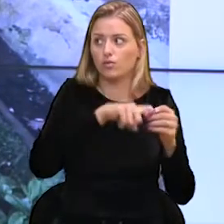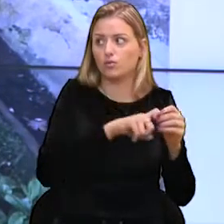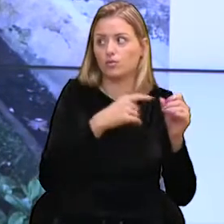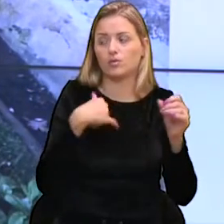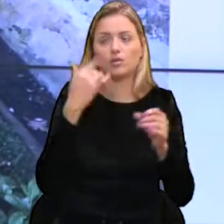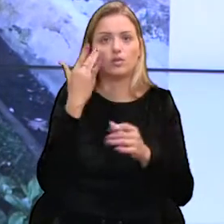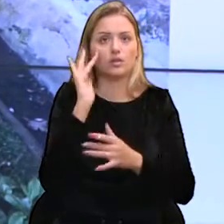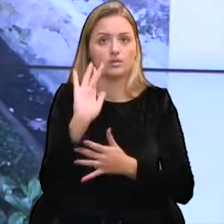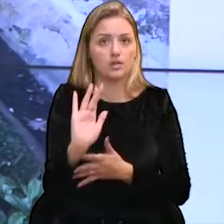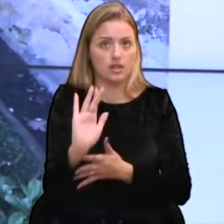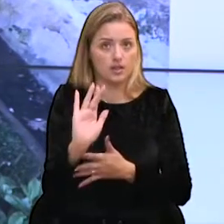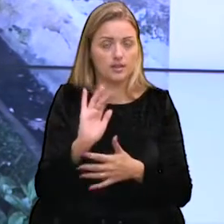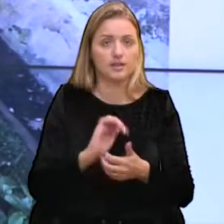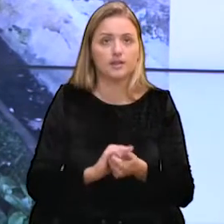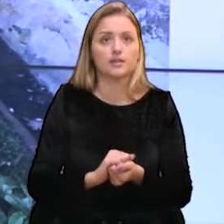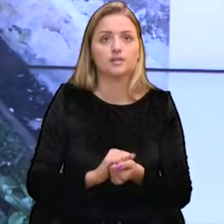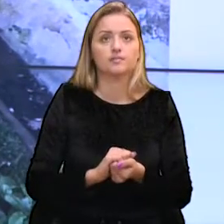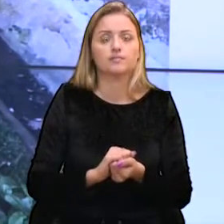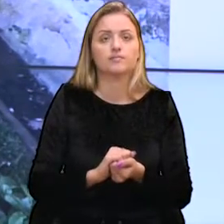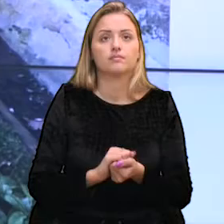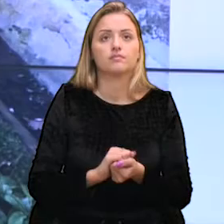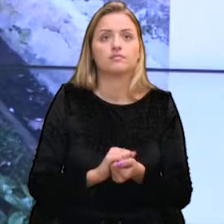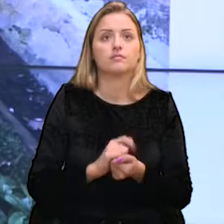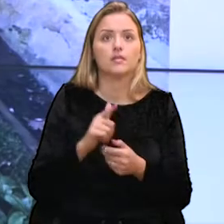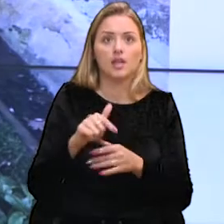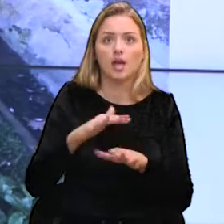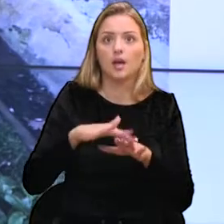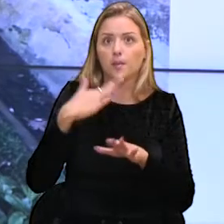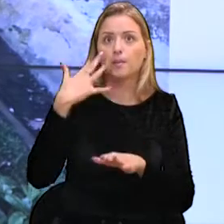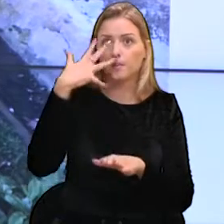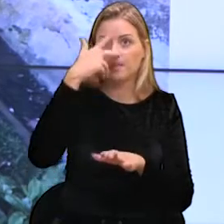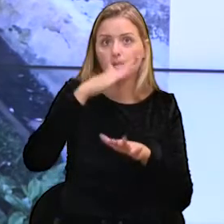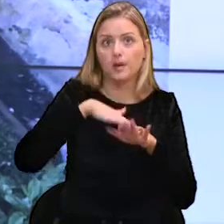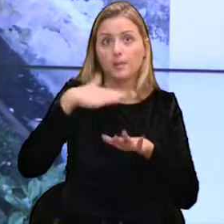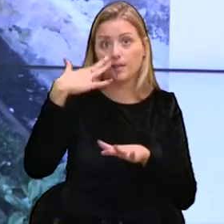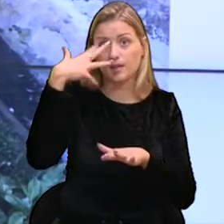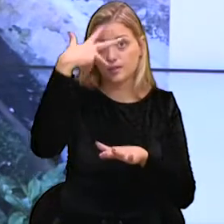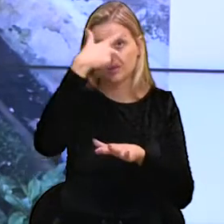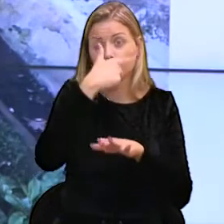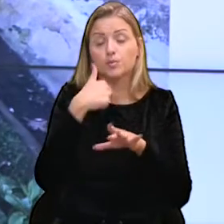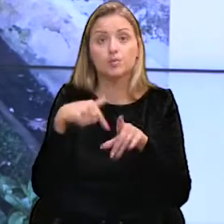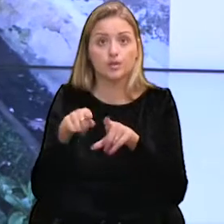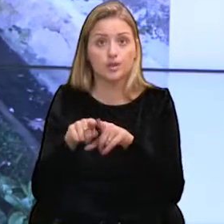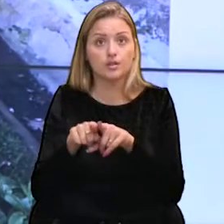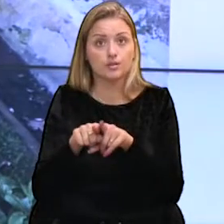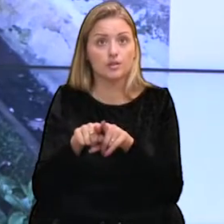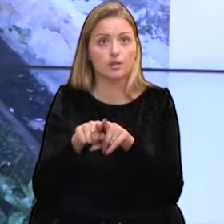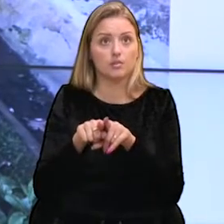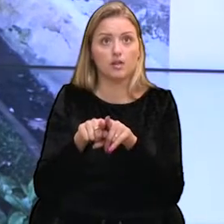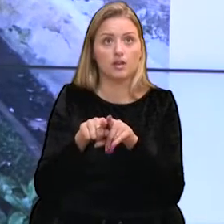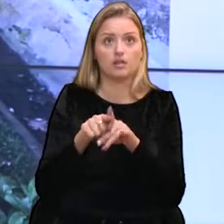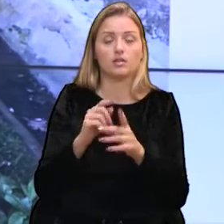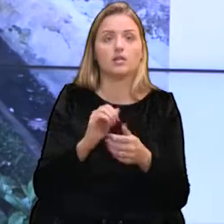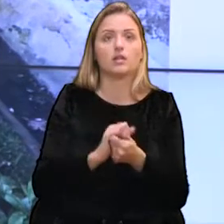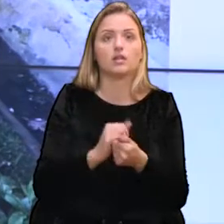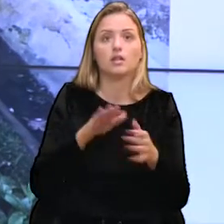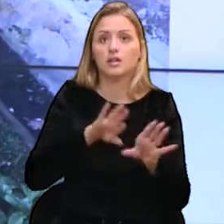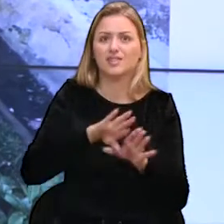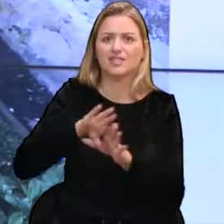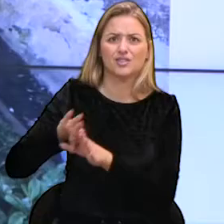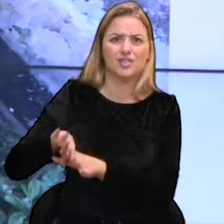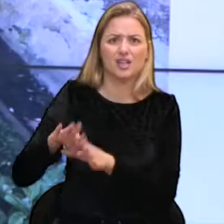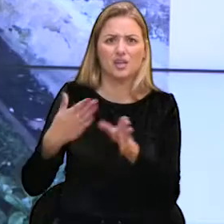sei. E que é para ornamentar, muito bem, vereador Gustavo Twigo. Então eles tiraram para